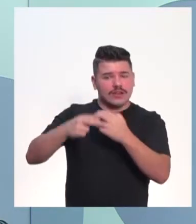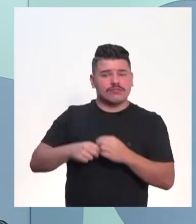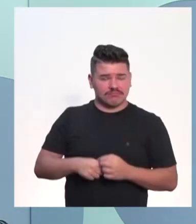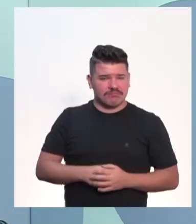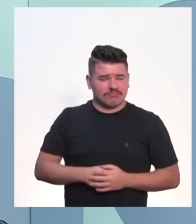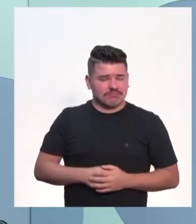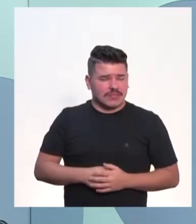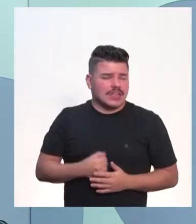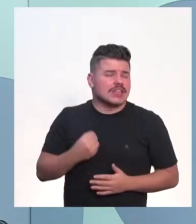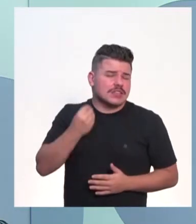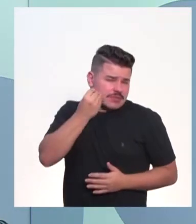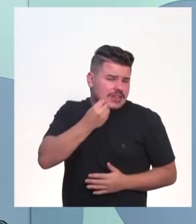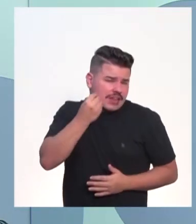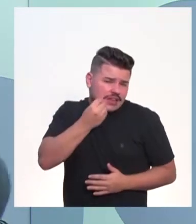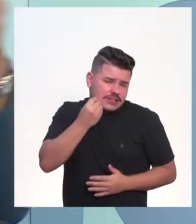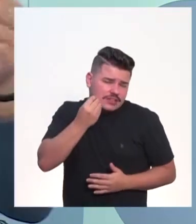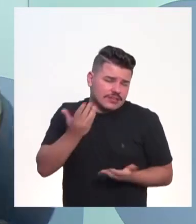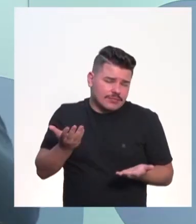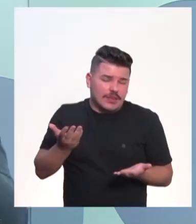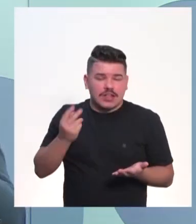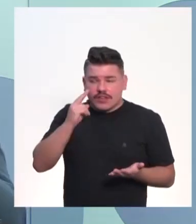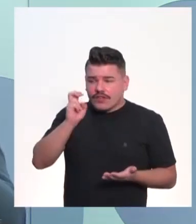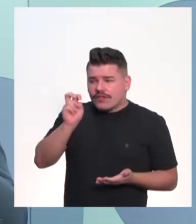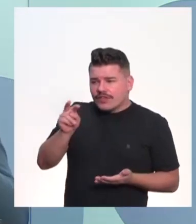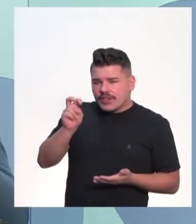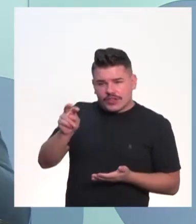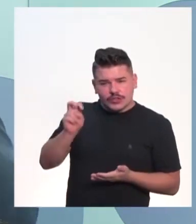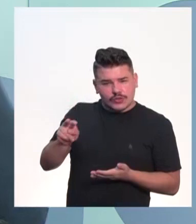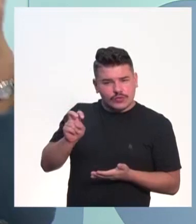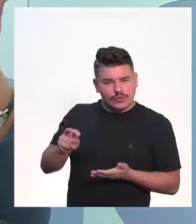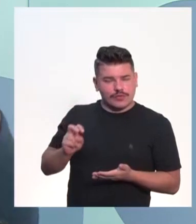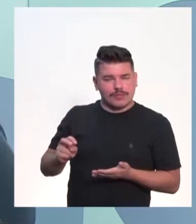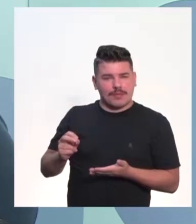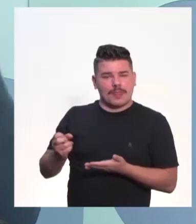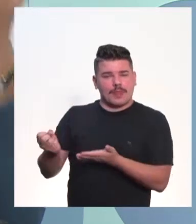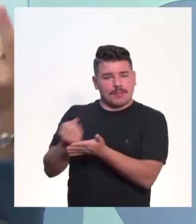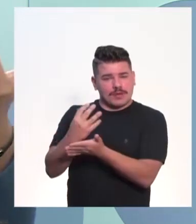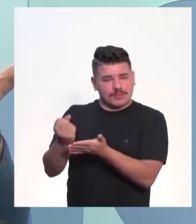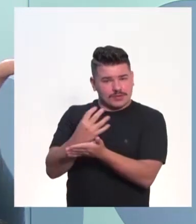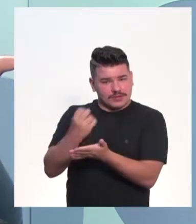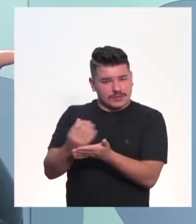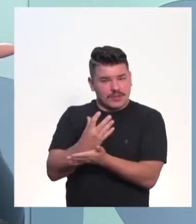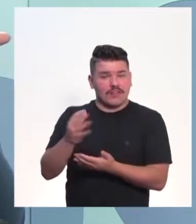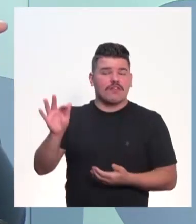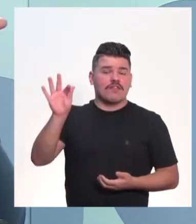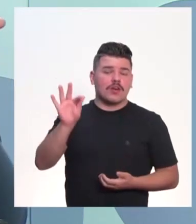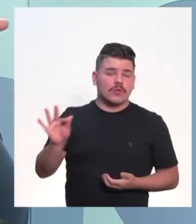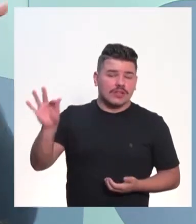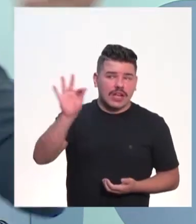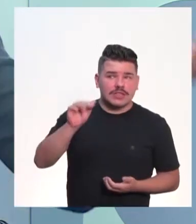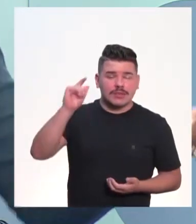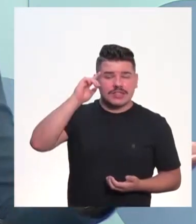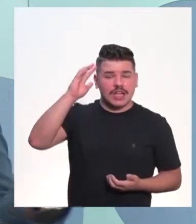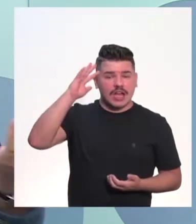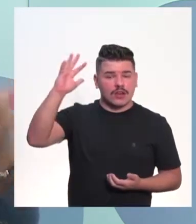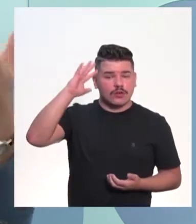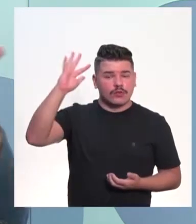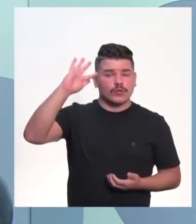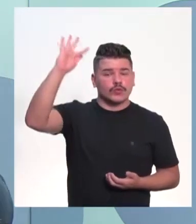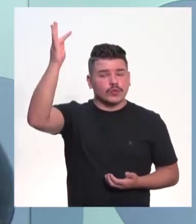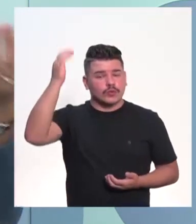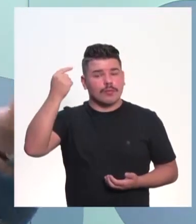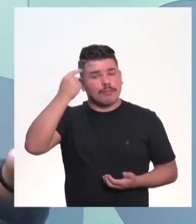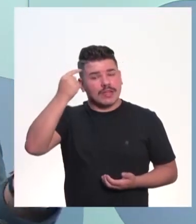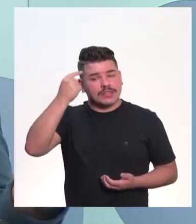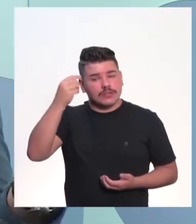aqui algumas participações de vocês de carreira, faculdade, ganhar dinheiro. Afinal